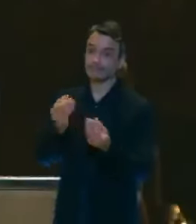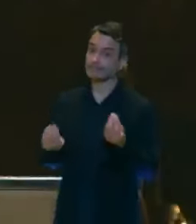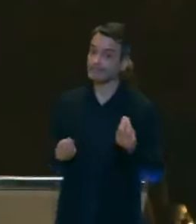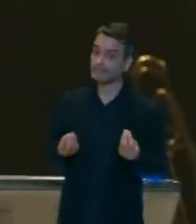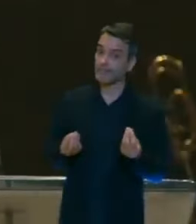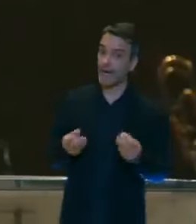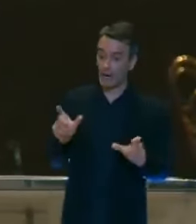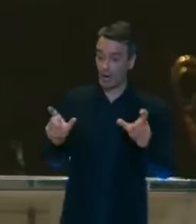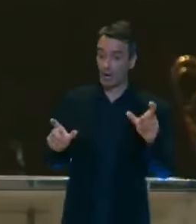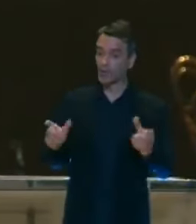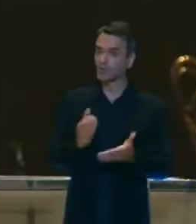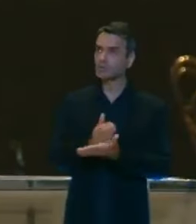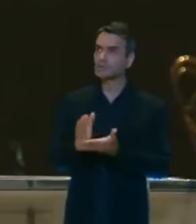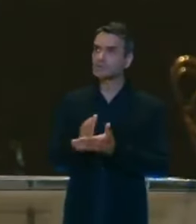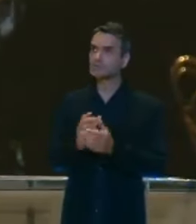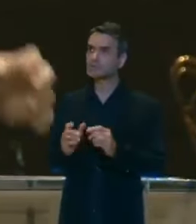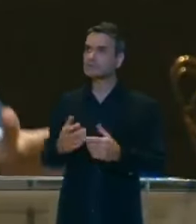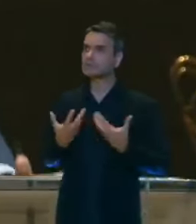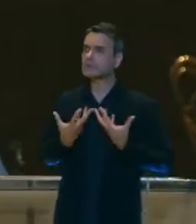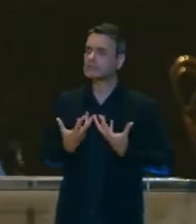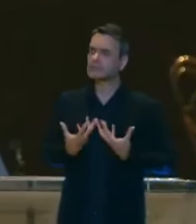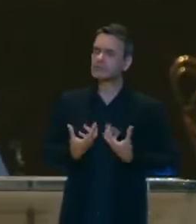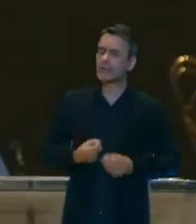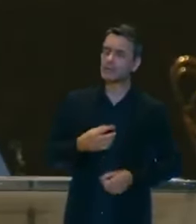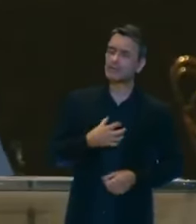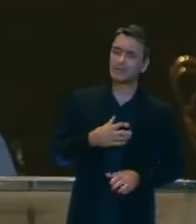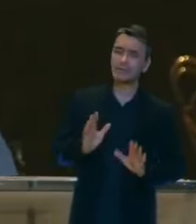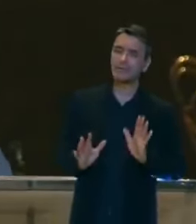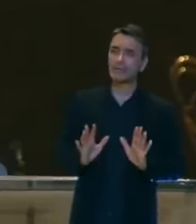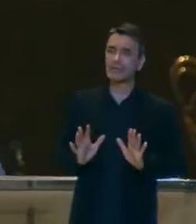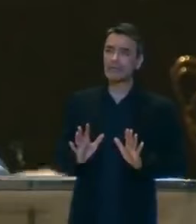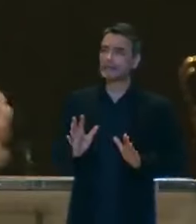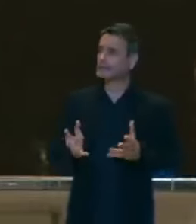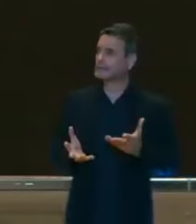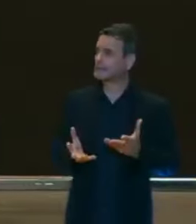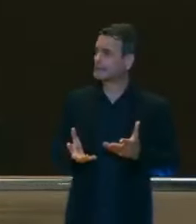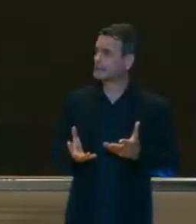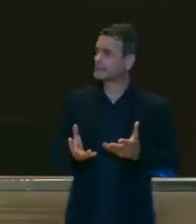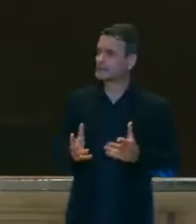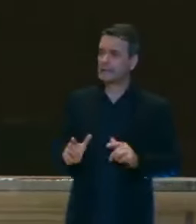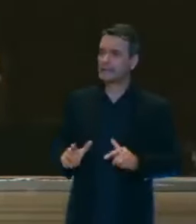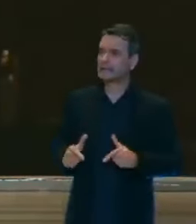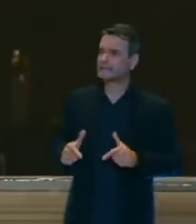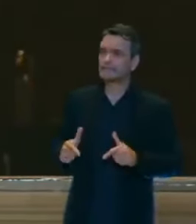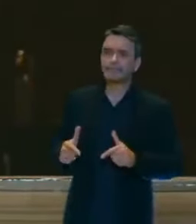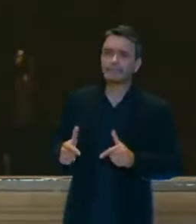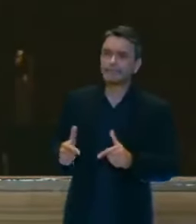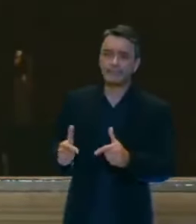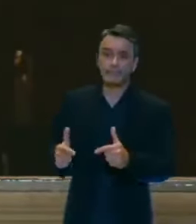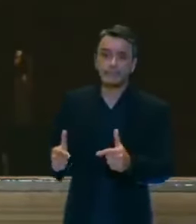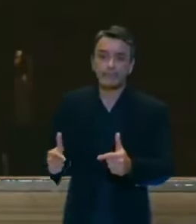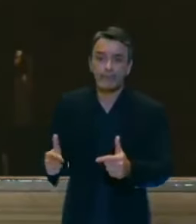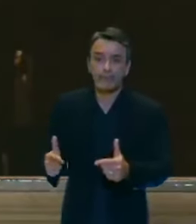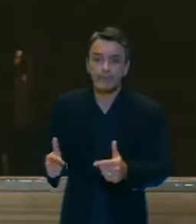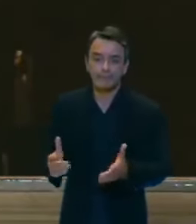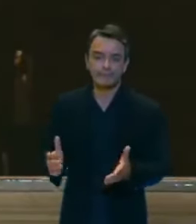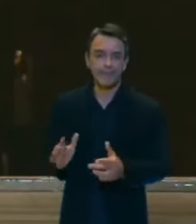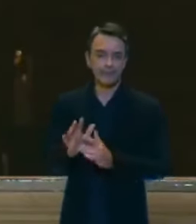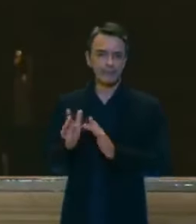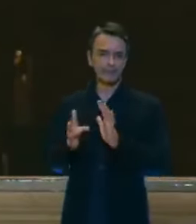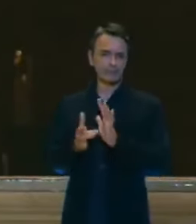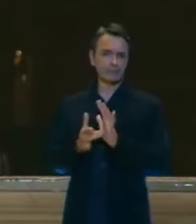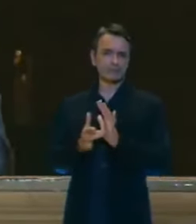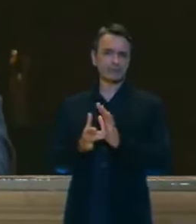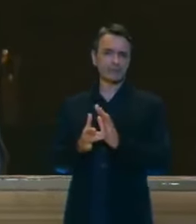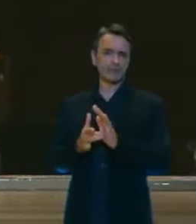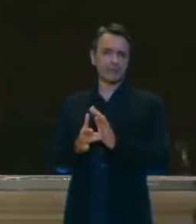estão correndo atrás para desenvolver toda a sua potencialidade. É muito interessante porque Jesus não fez tudo o que ele